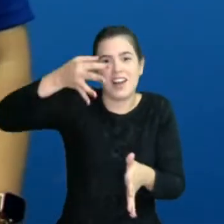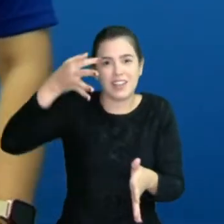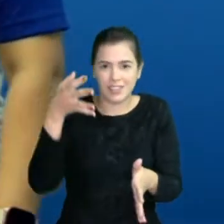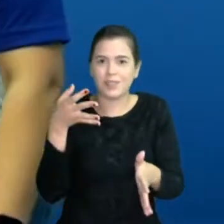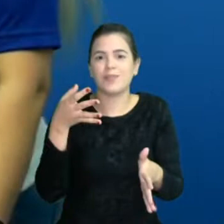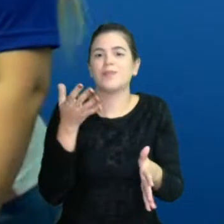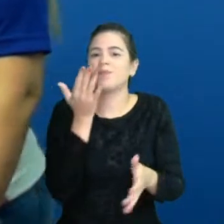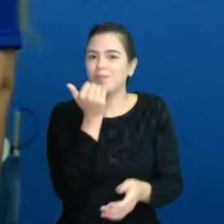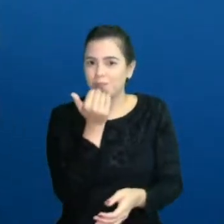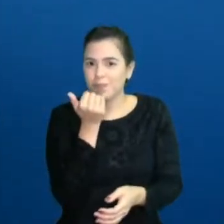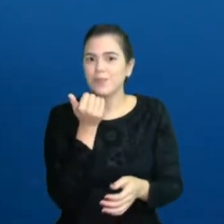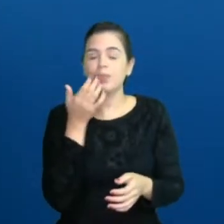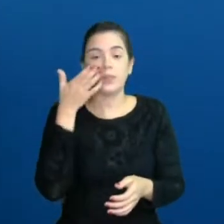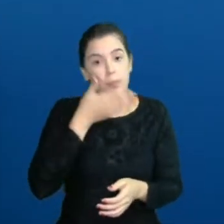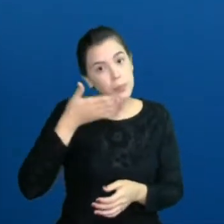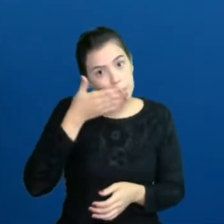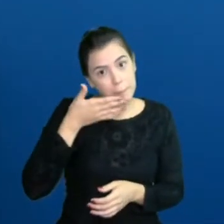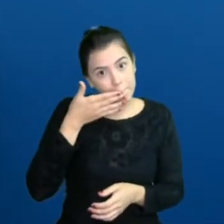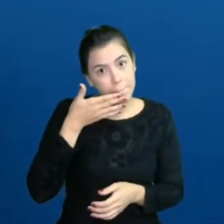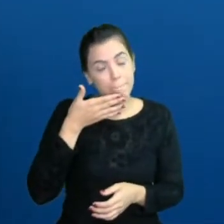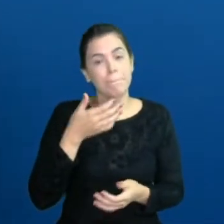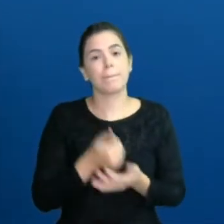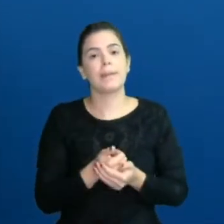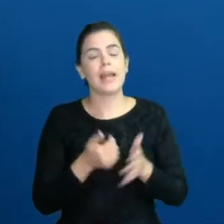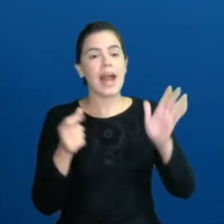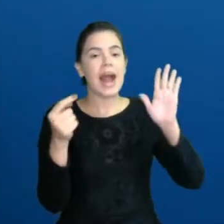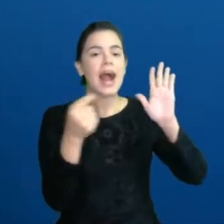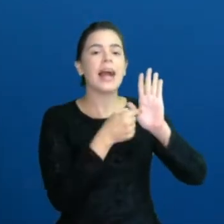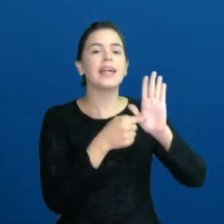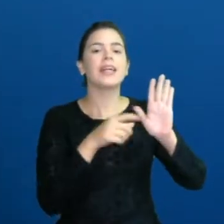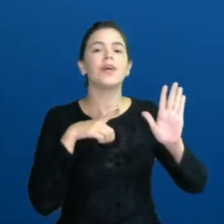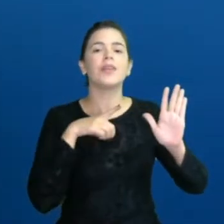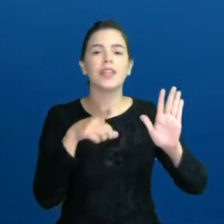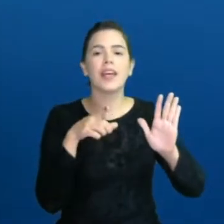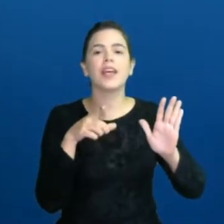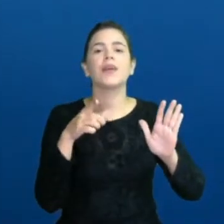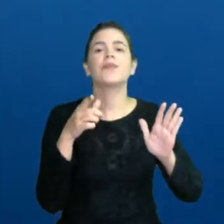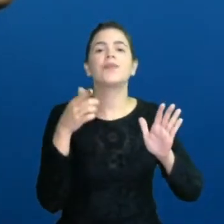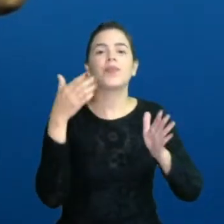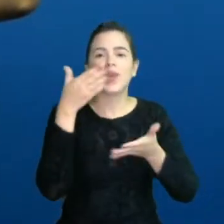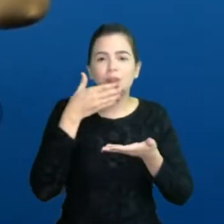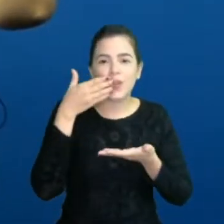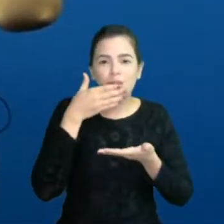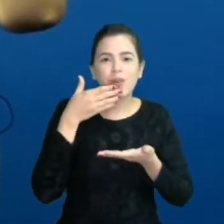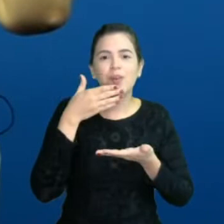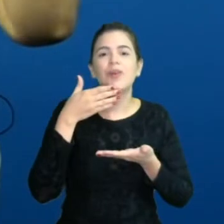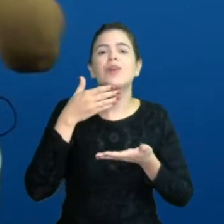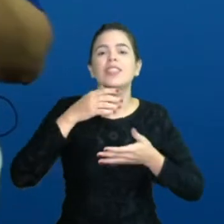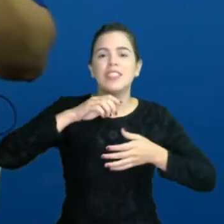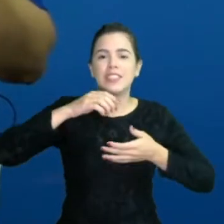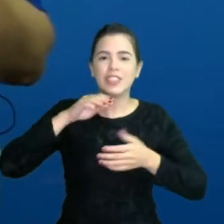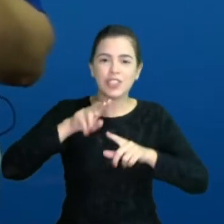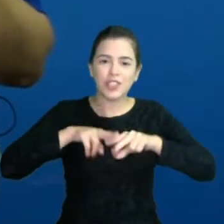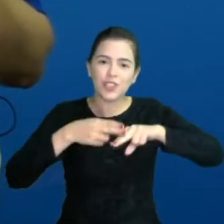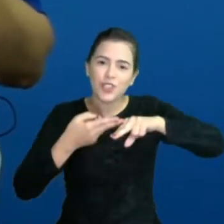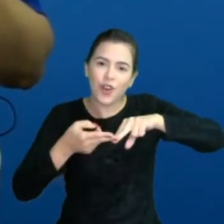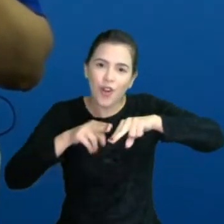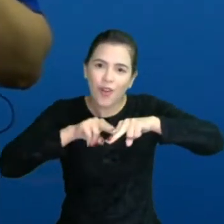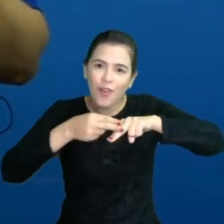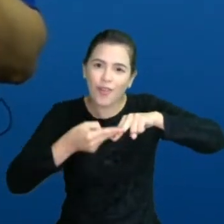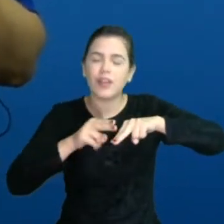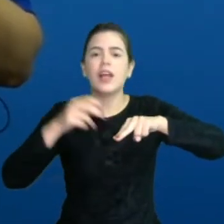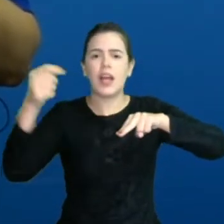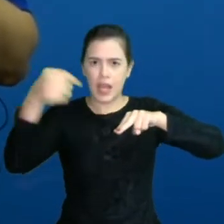alimento que não é doce. Aqui eu tenho brigadeiros. Lembra que a gente estudou lá a receita do brigadeiro? O brigadeiro é um